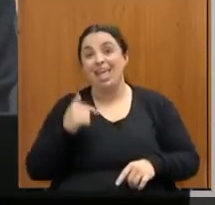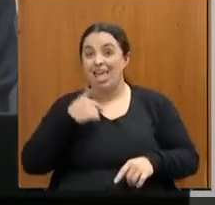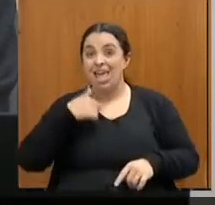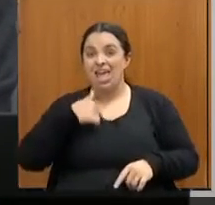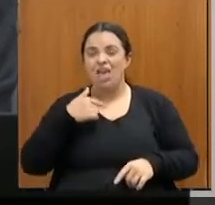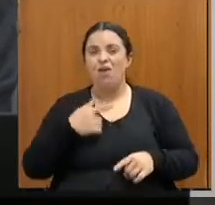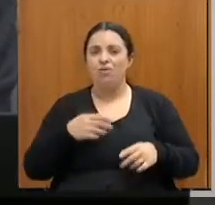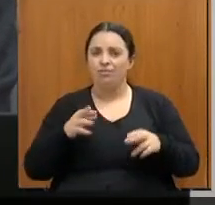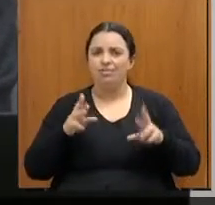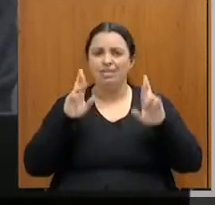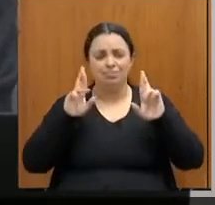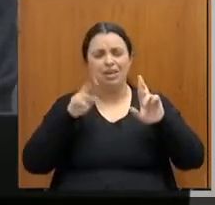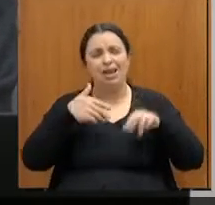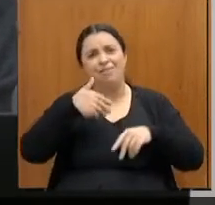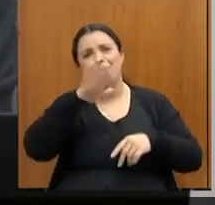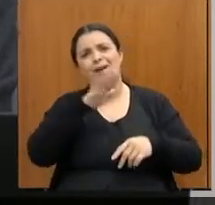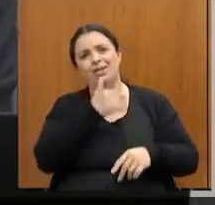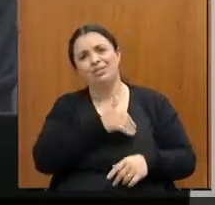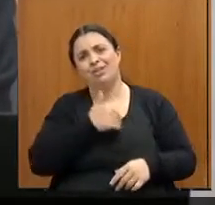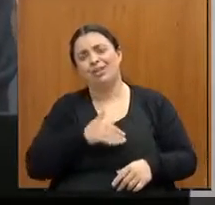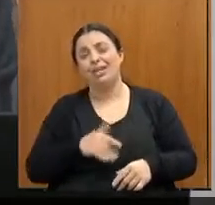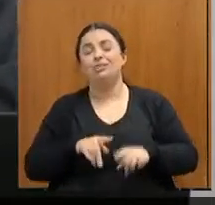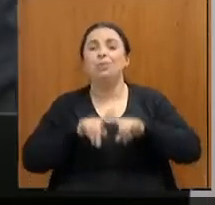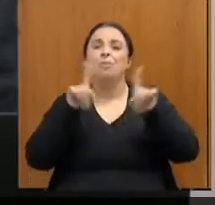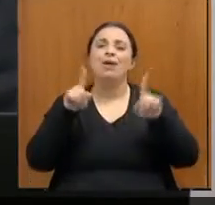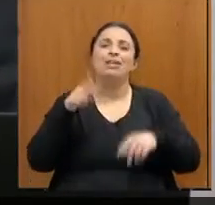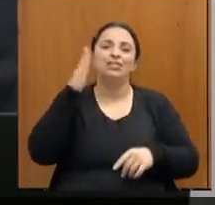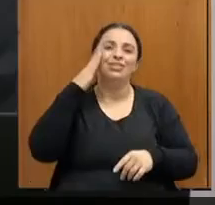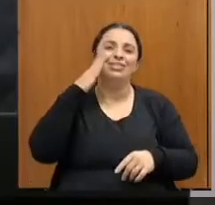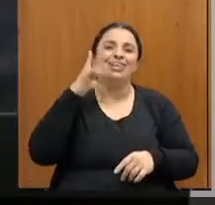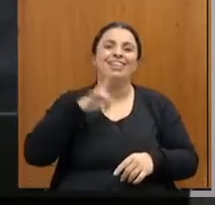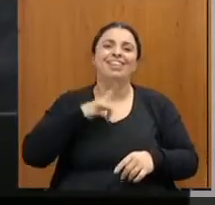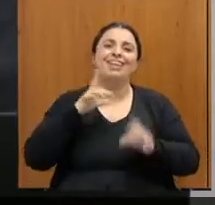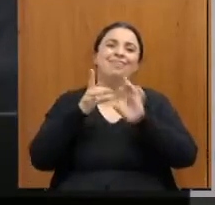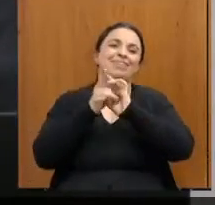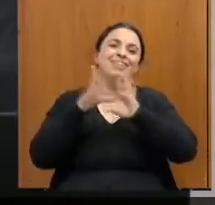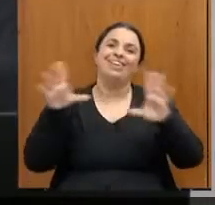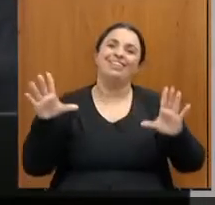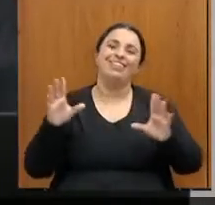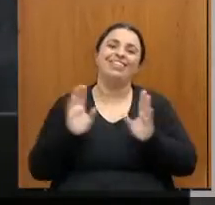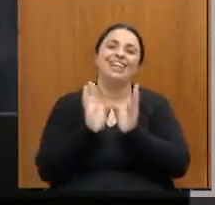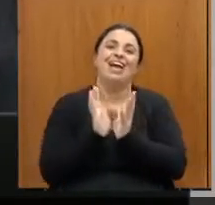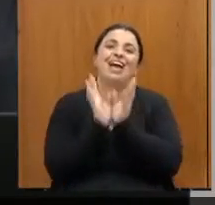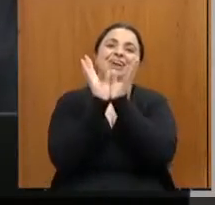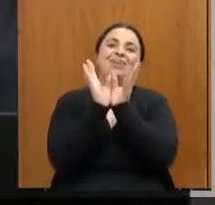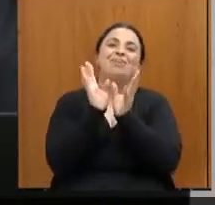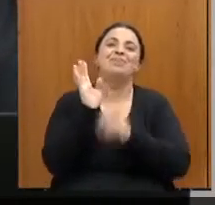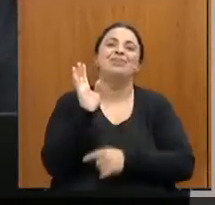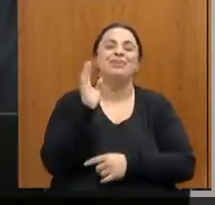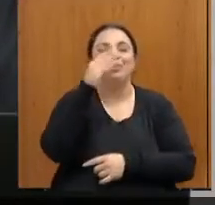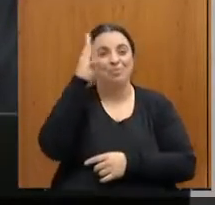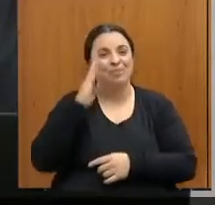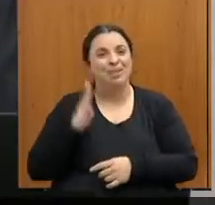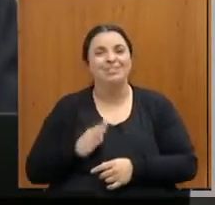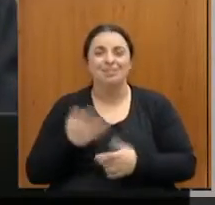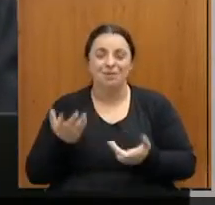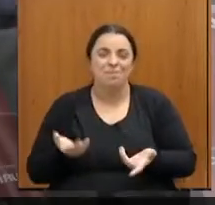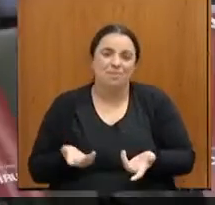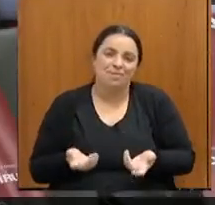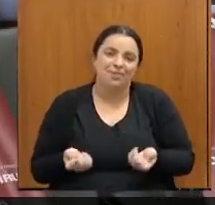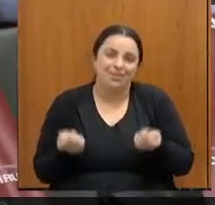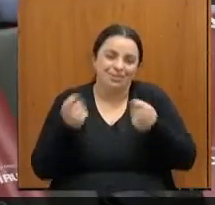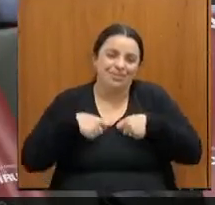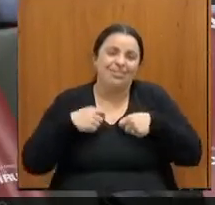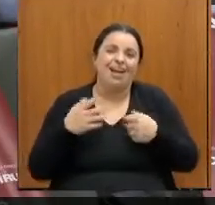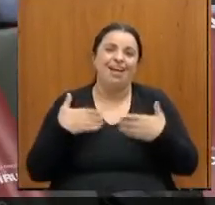mais do nosso time Mas eu acredito que nós temos a Libertadores a Copa do Brasil para poder compensar esse ano é mas eu passo a palavra